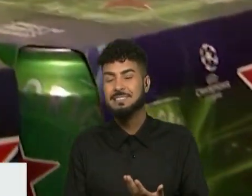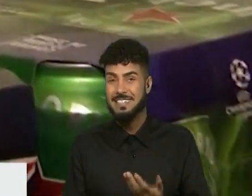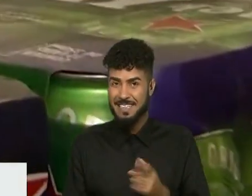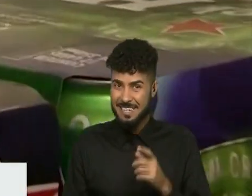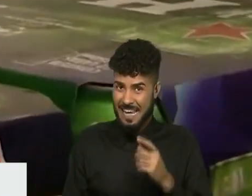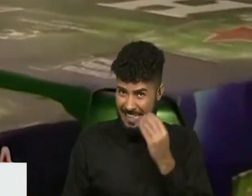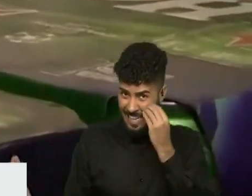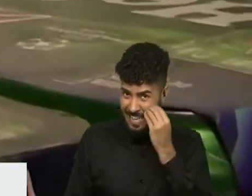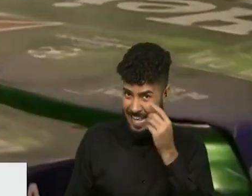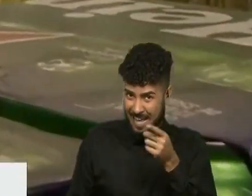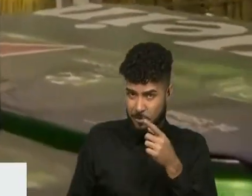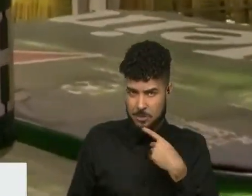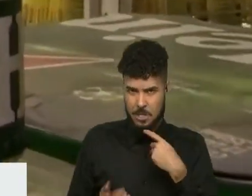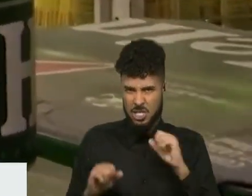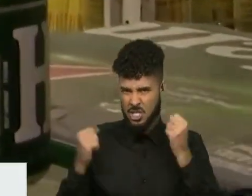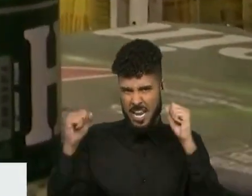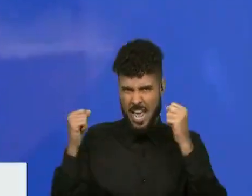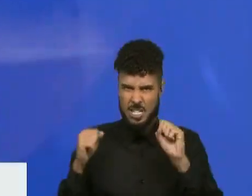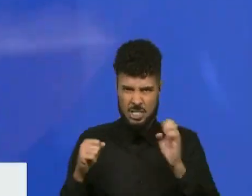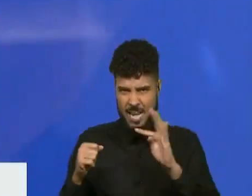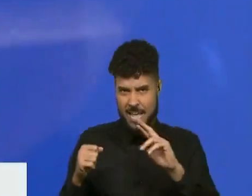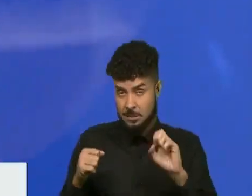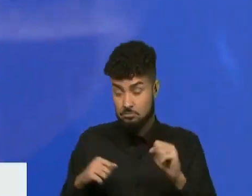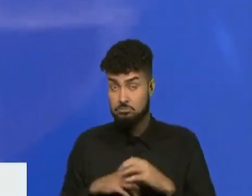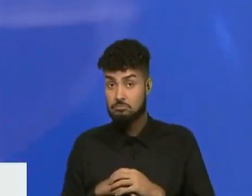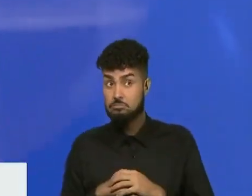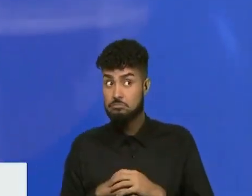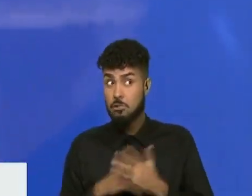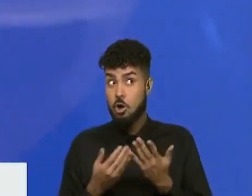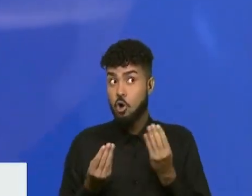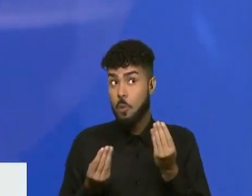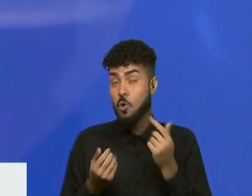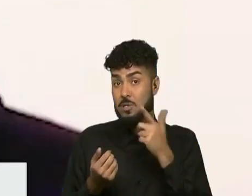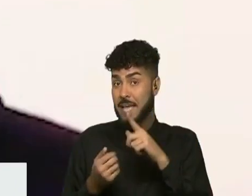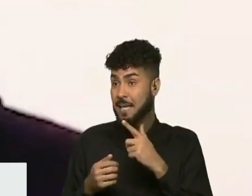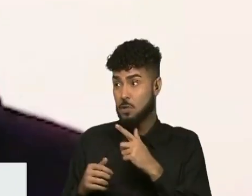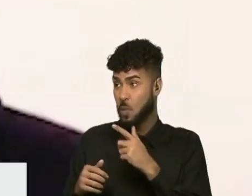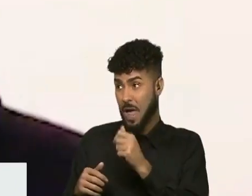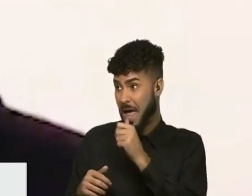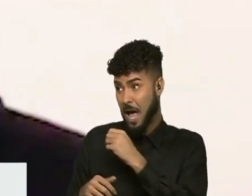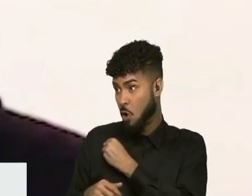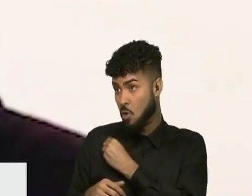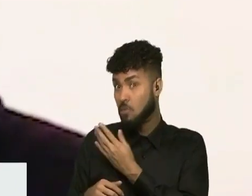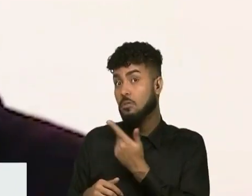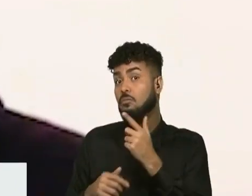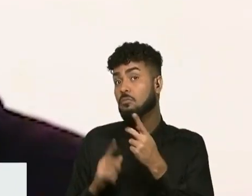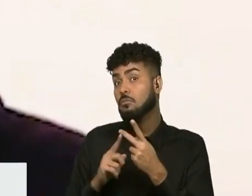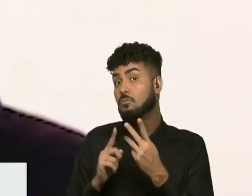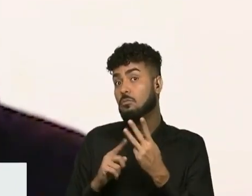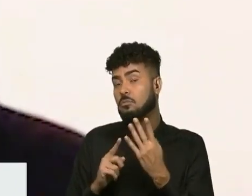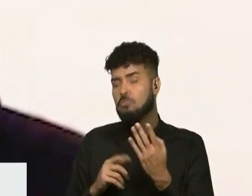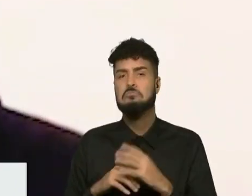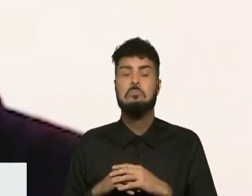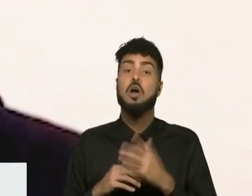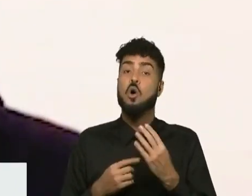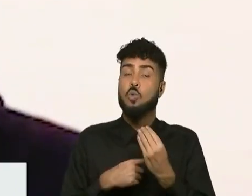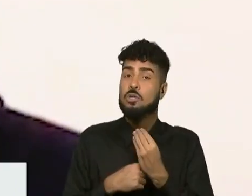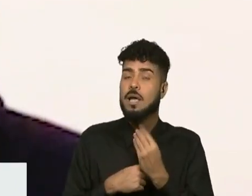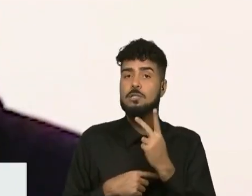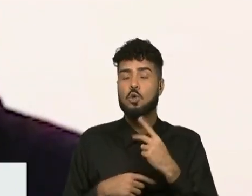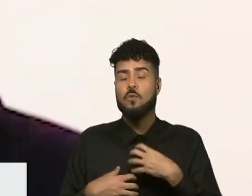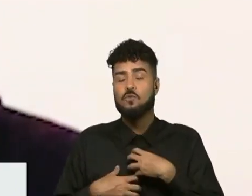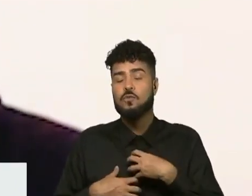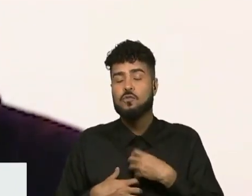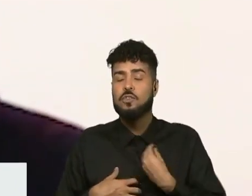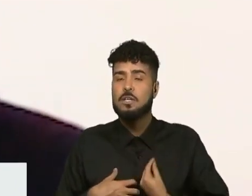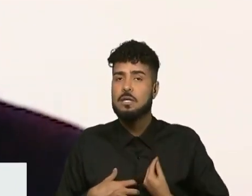tentar diluir os problemas em álcool, alguns caminhos são possíveis. A saída é cuidar do nosso estilo de vida, é ter um estilo de